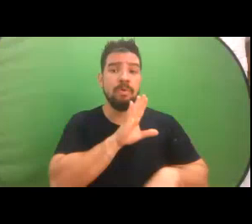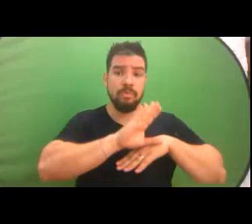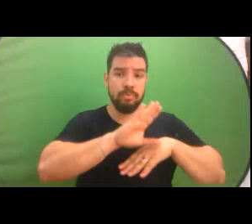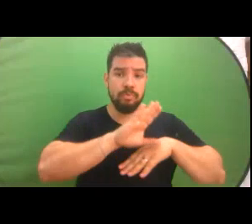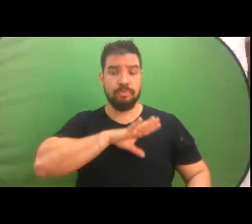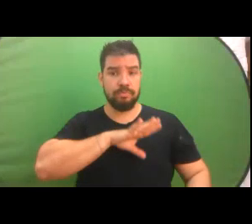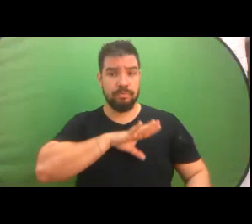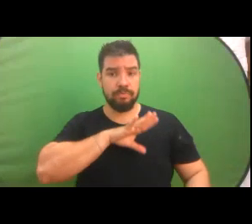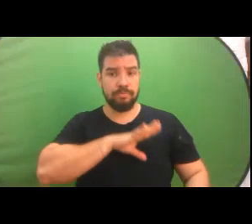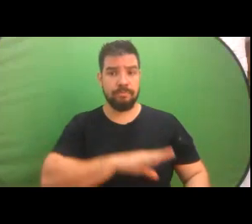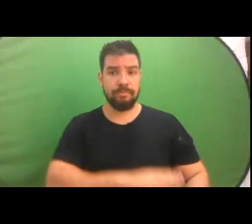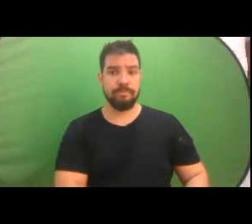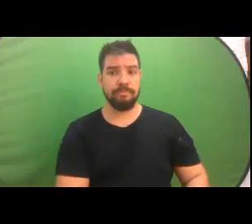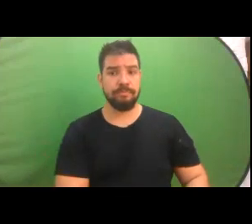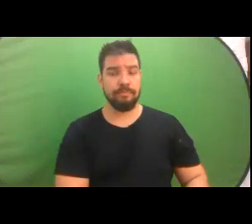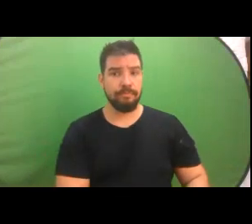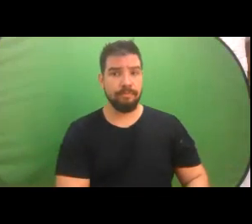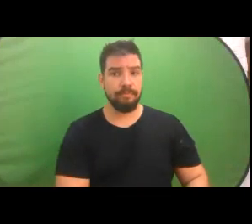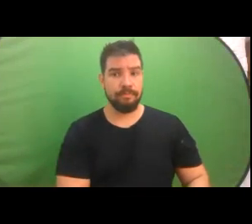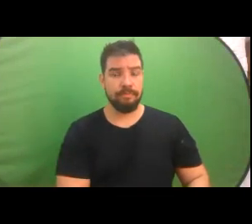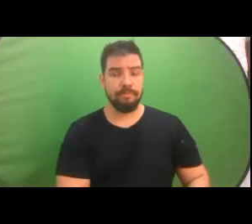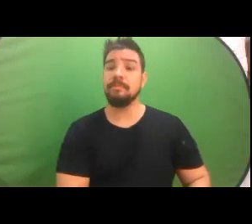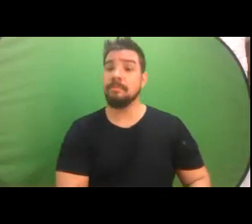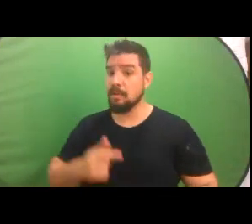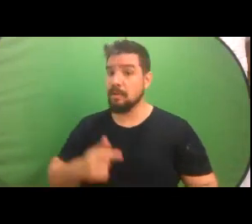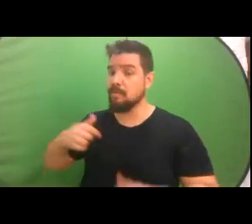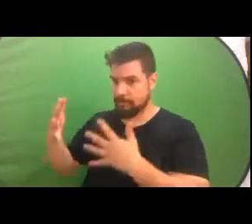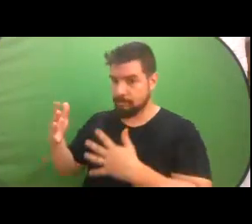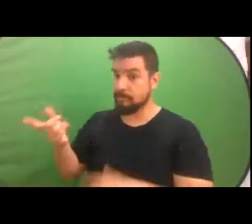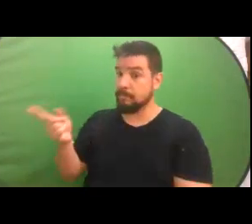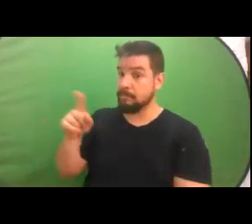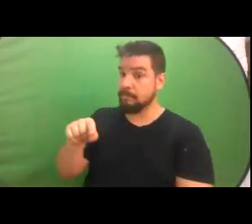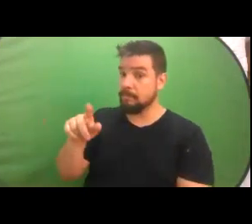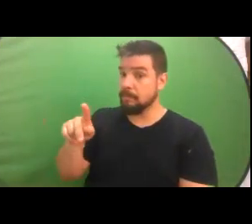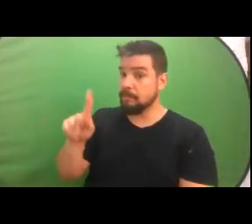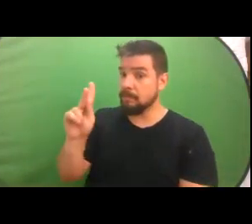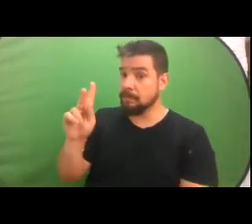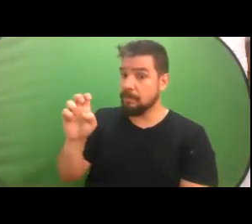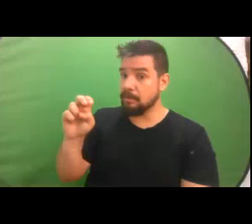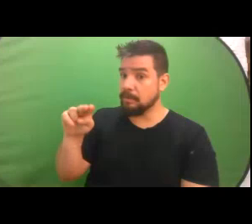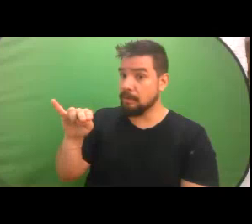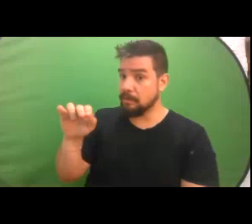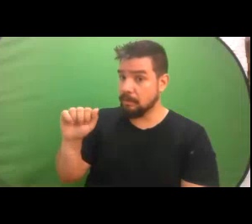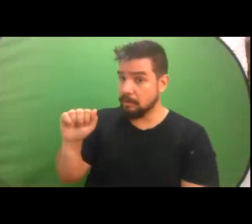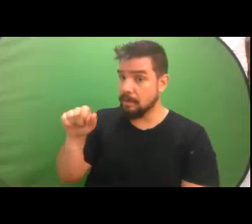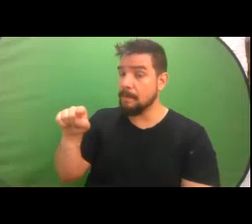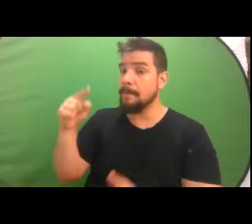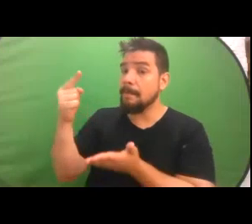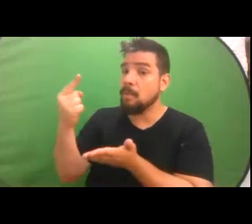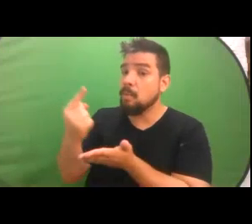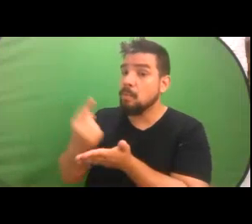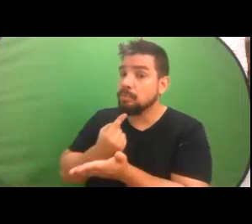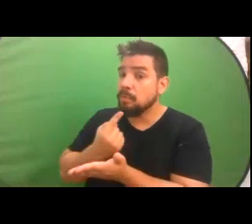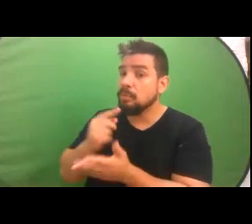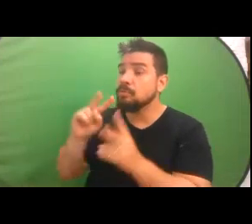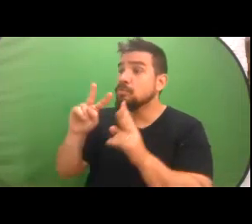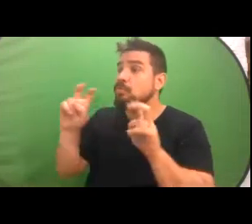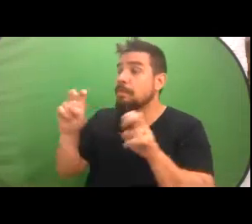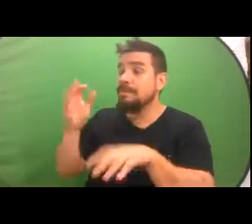só esclarecer. A aluna Kênia me perguntou sobre se ela não puder vir no